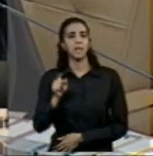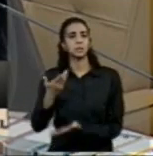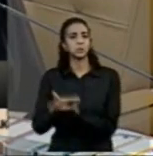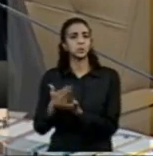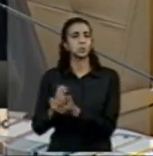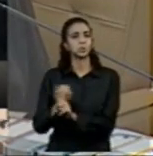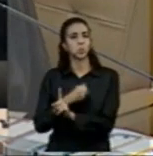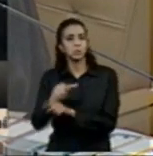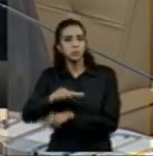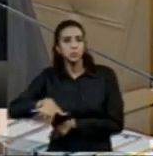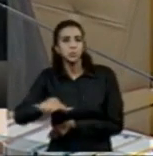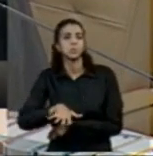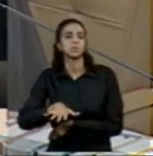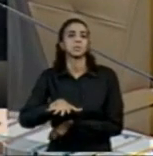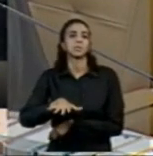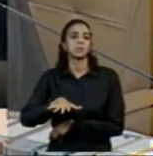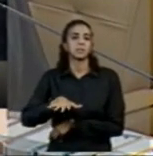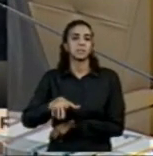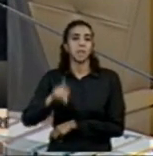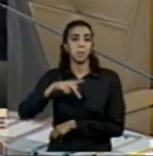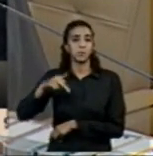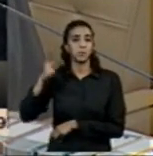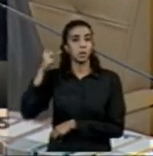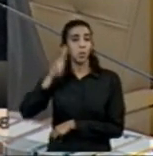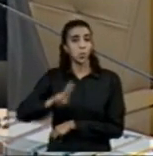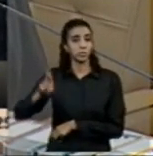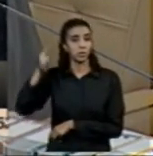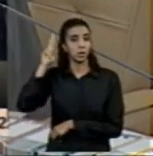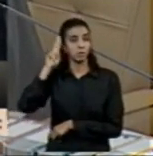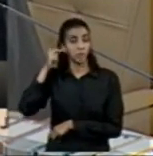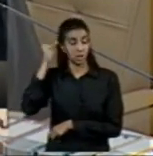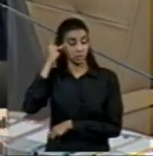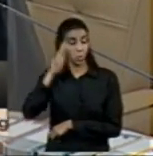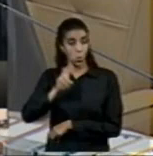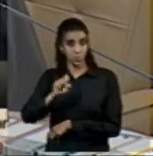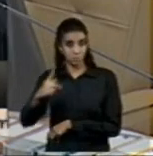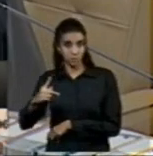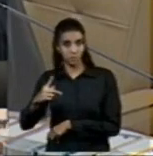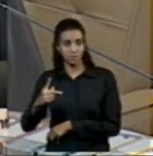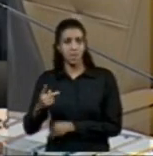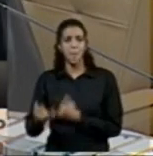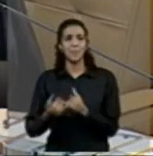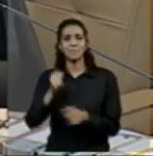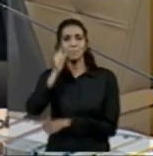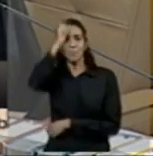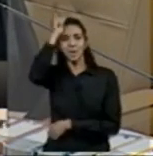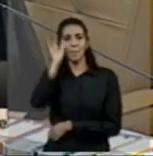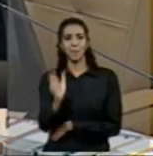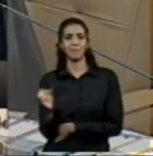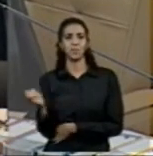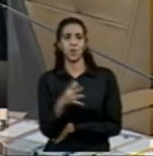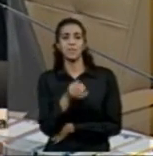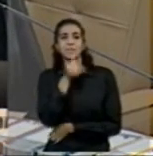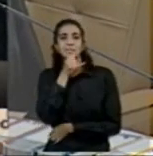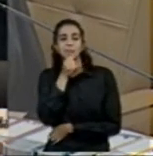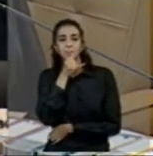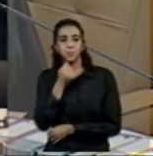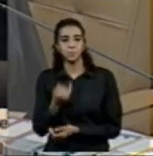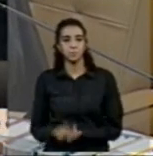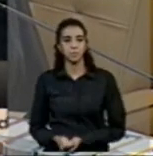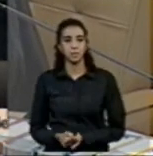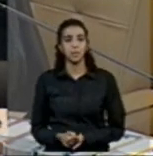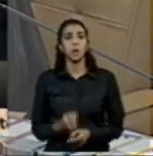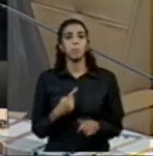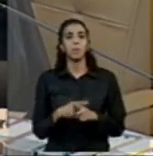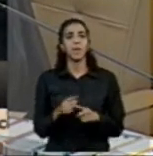sociólogos, professores de sociologia da USP, da Unicamp, seria um neologismo brasileiro, diferenciando-se do padrão